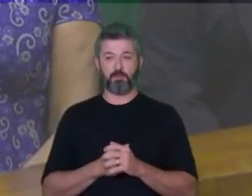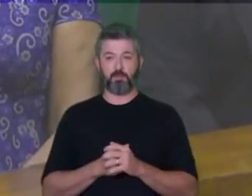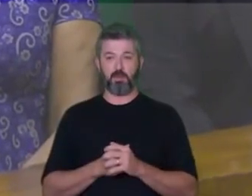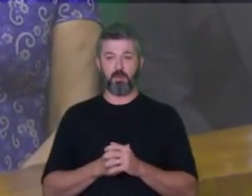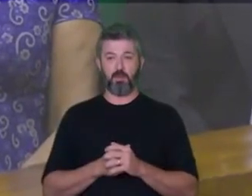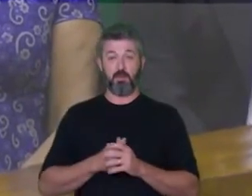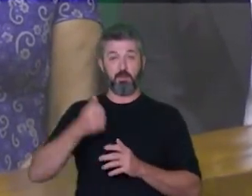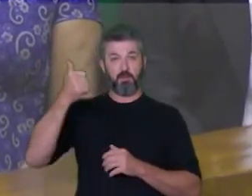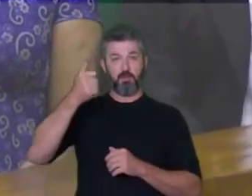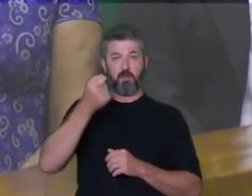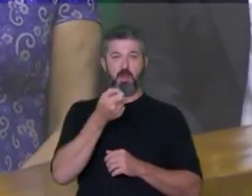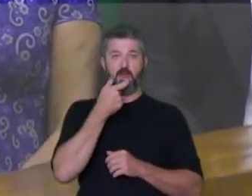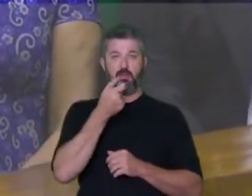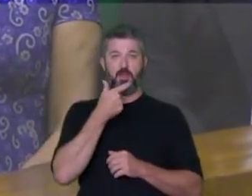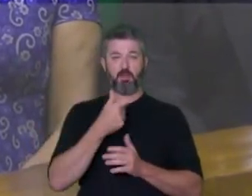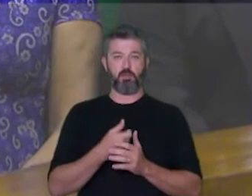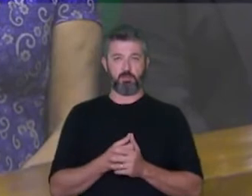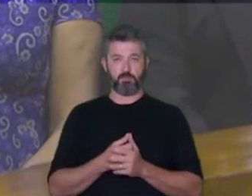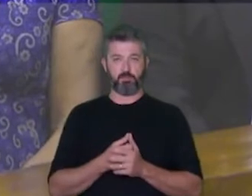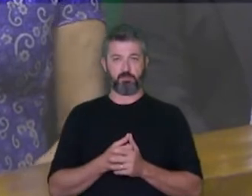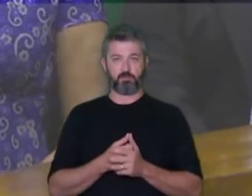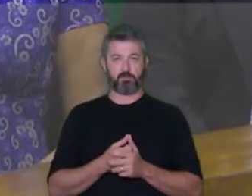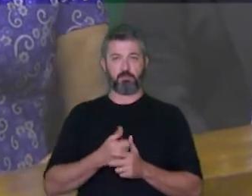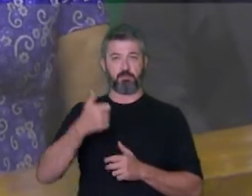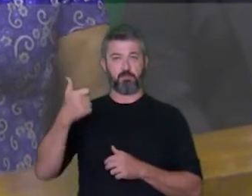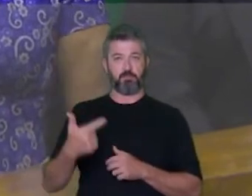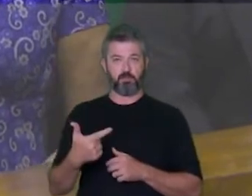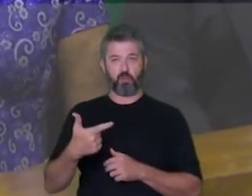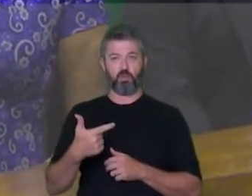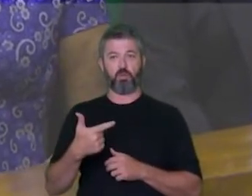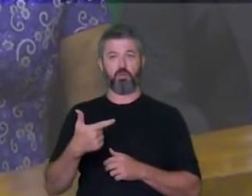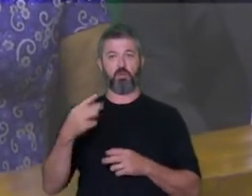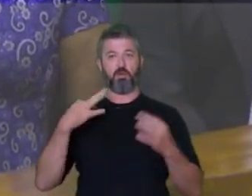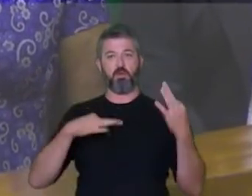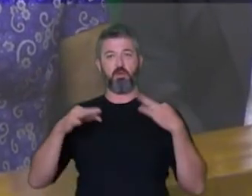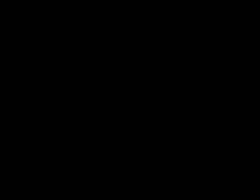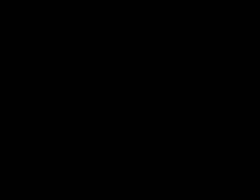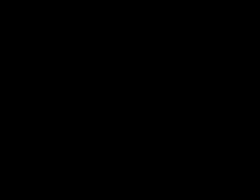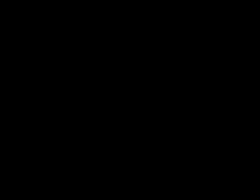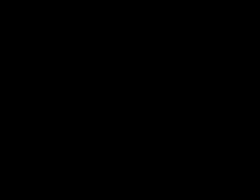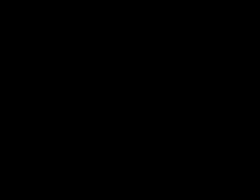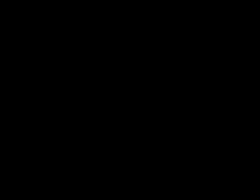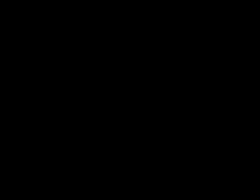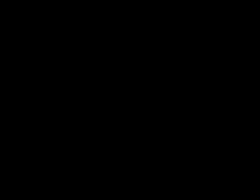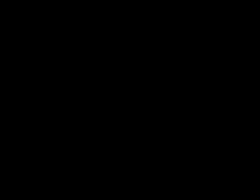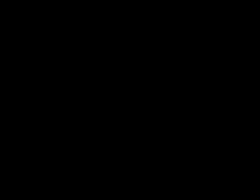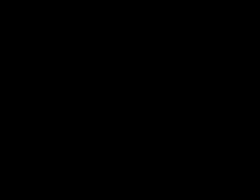primeiro, medicamento, remédio. A segunda, turismo, viagens.